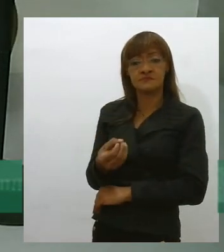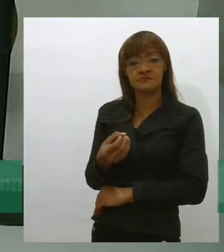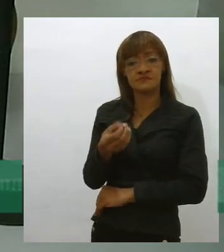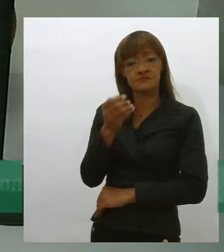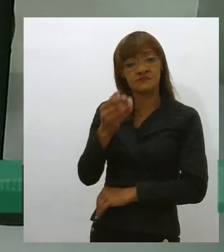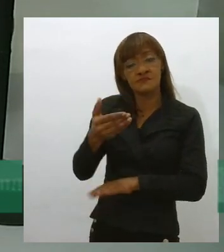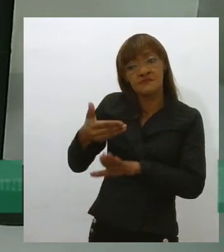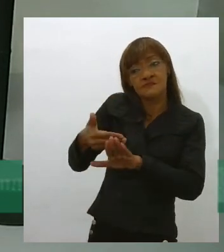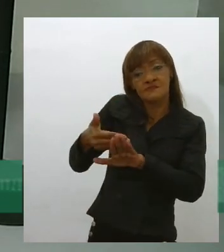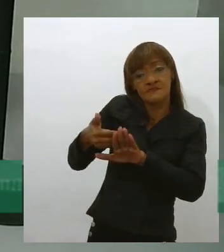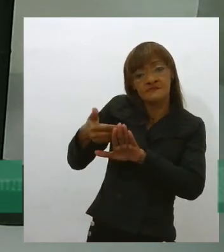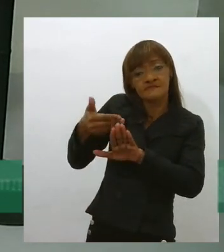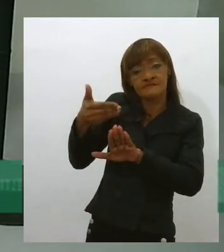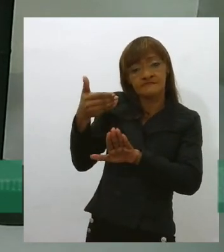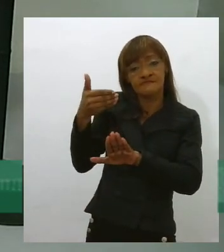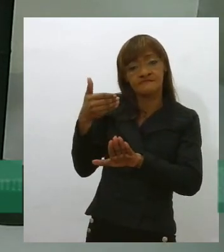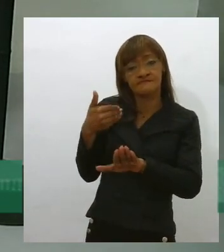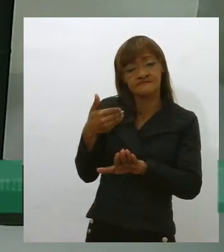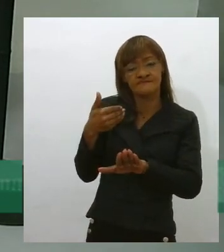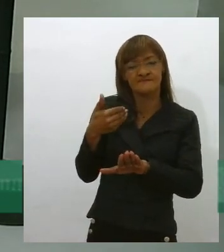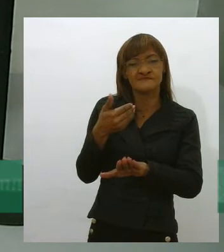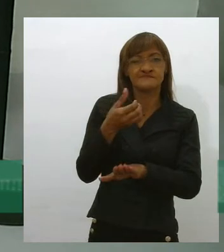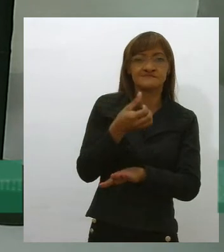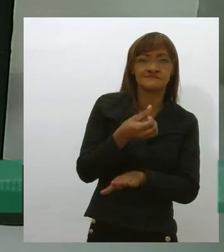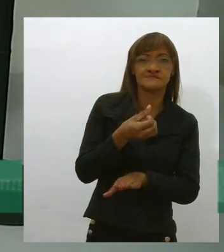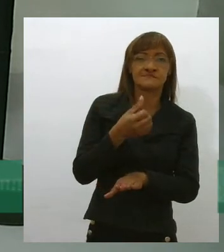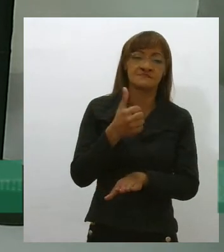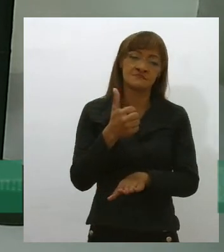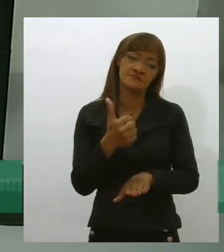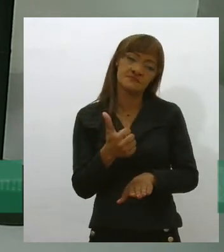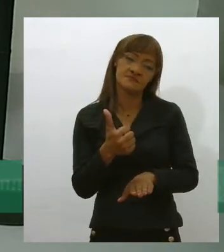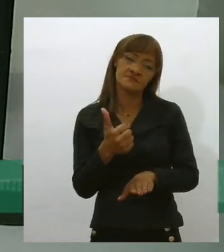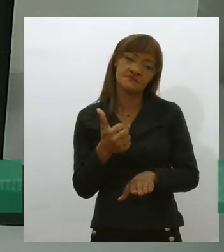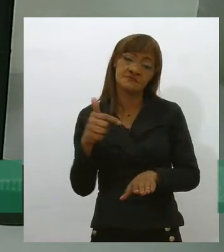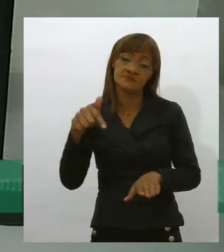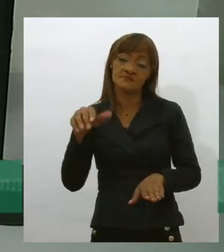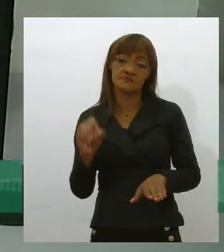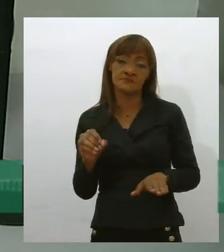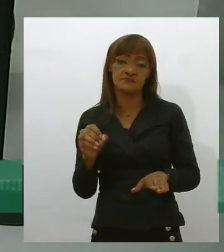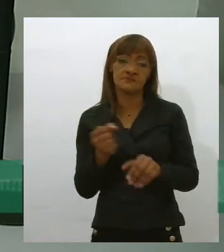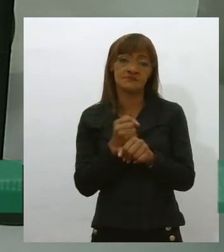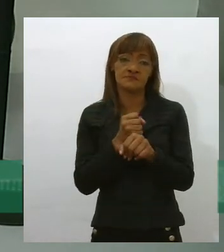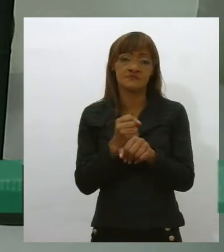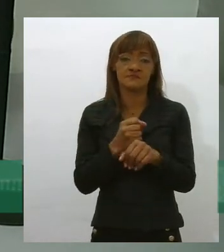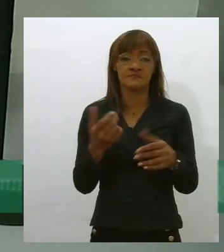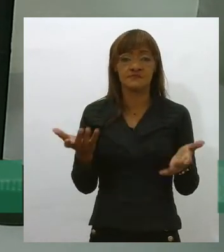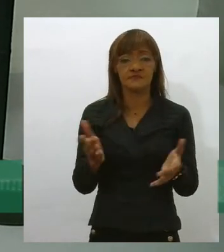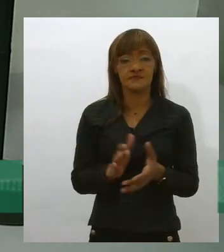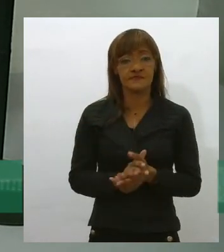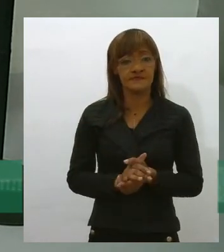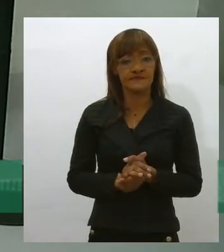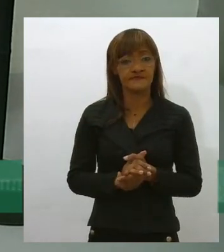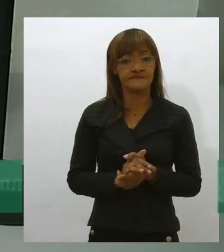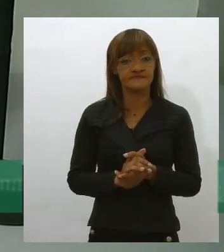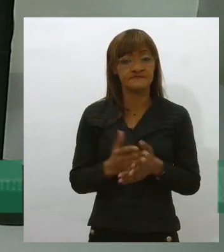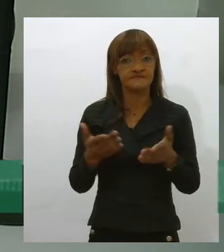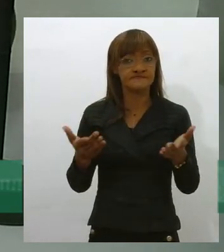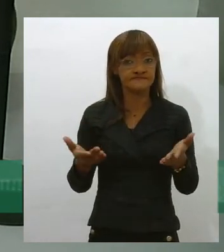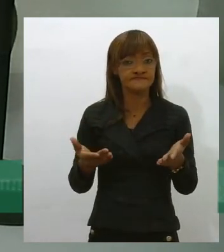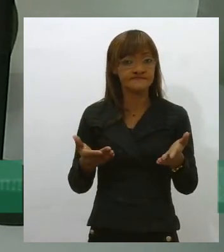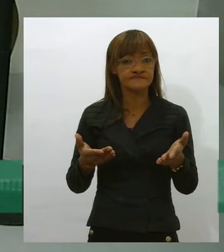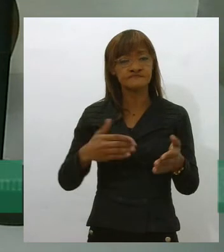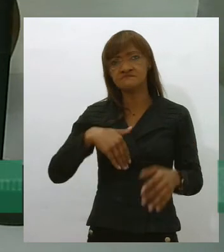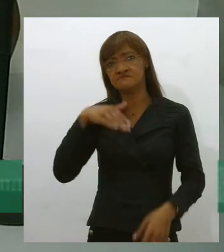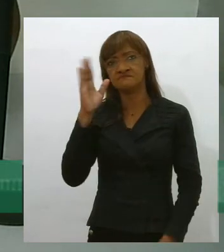entre 61 e os anos 70 naquele período nós temos aí mais de